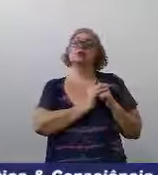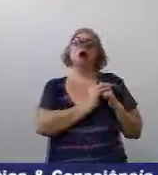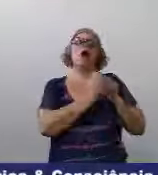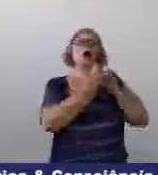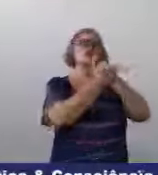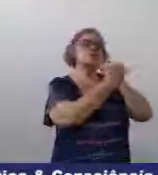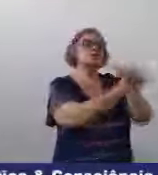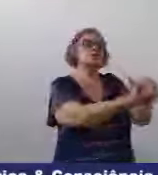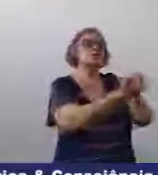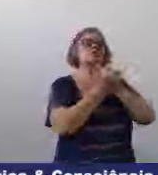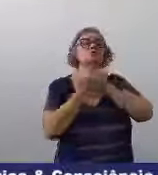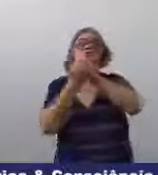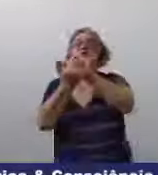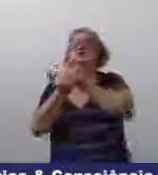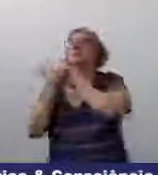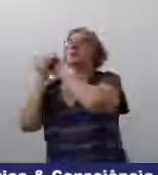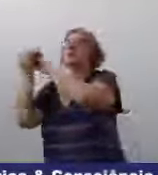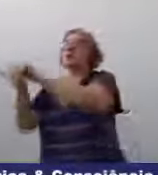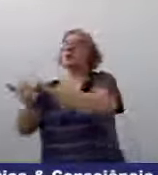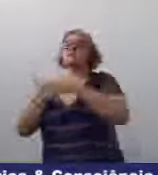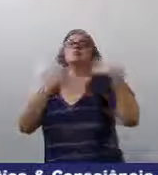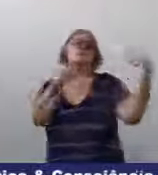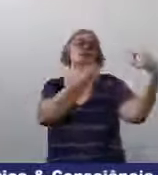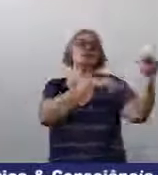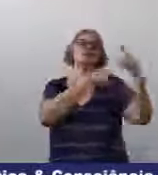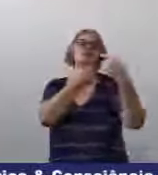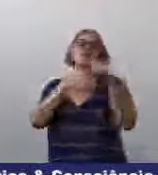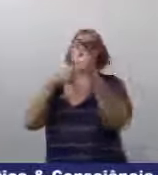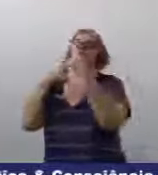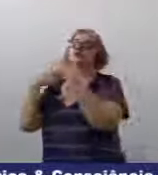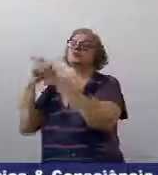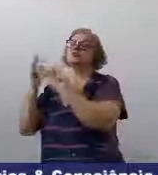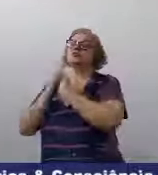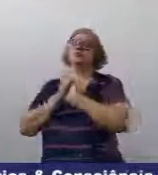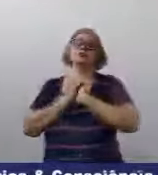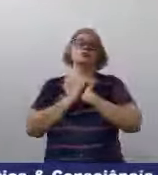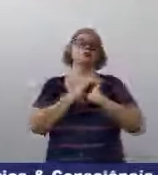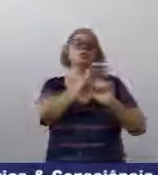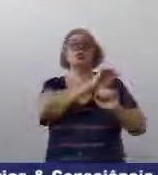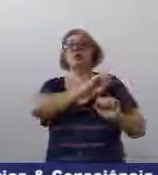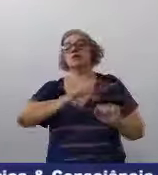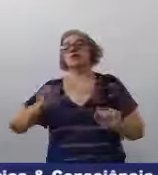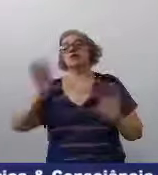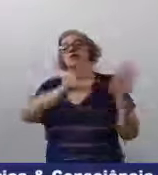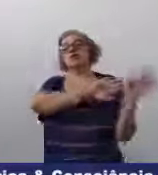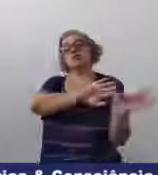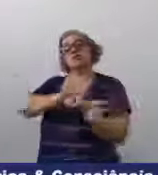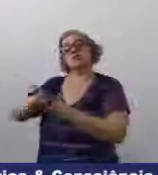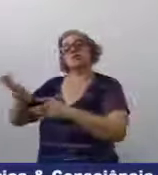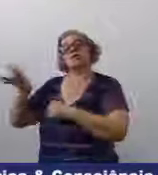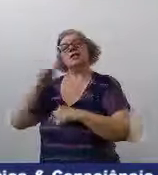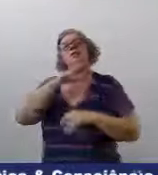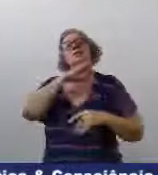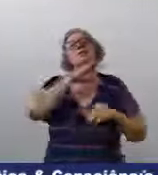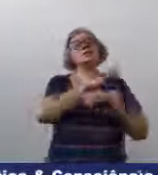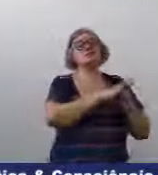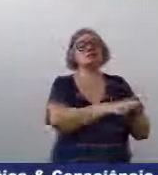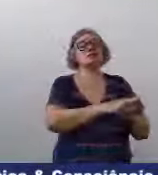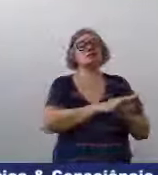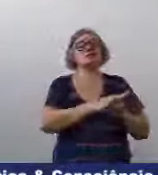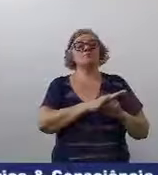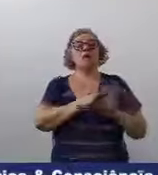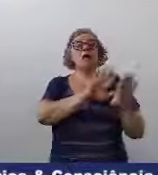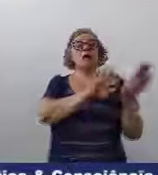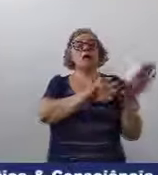as nossas ofensas, assim como nós perdoamos a quem nos tem ofendido. E não nos